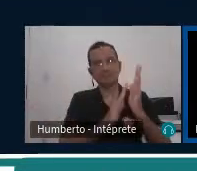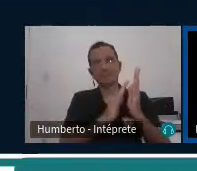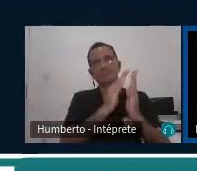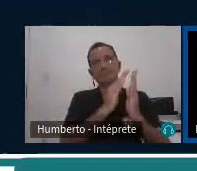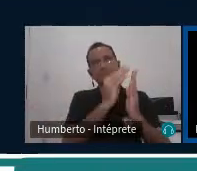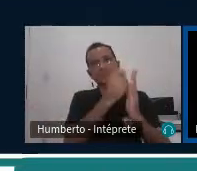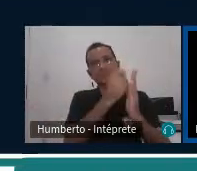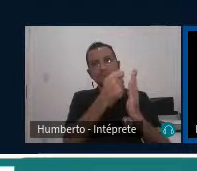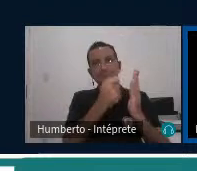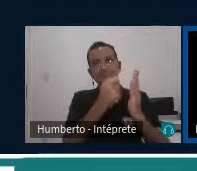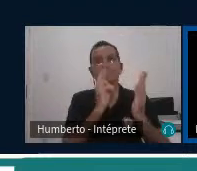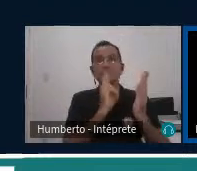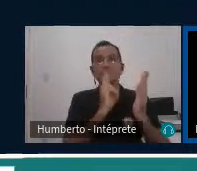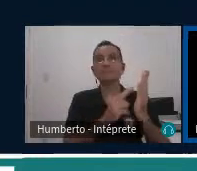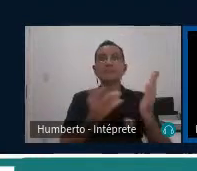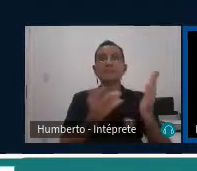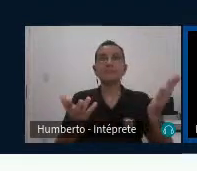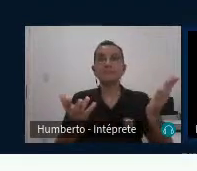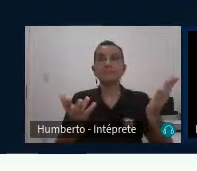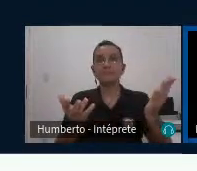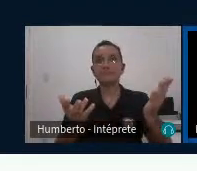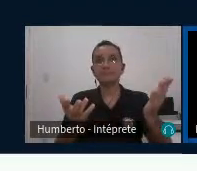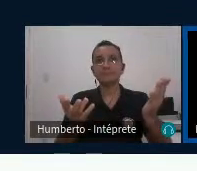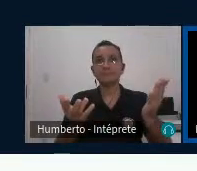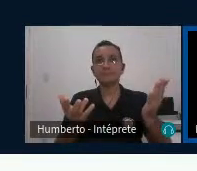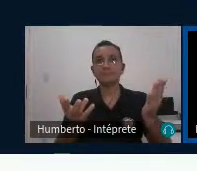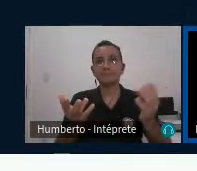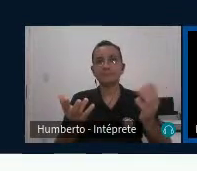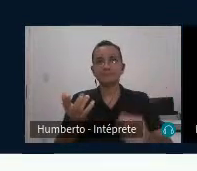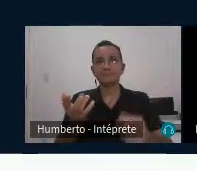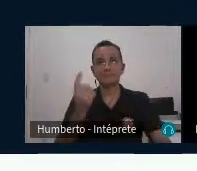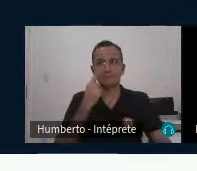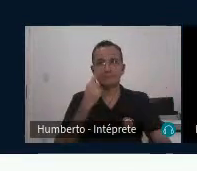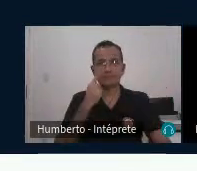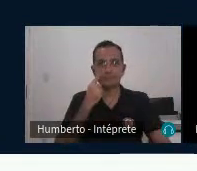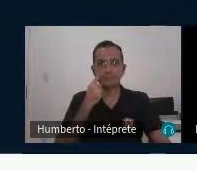resposta vai ser essa N1.